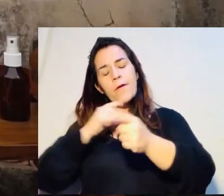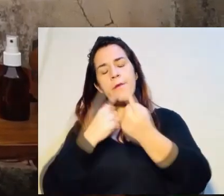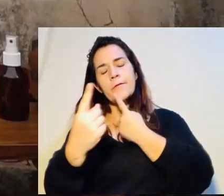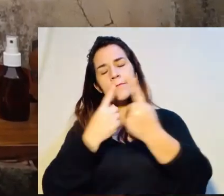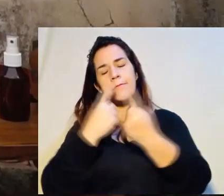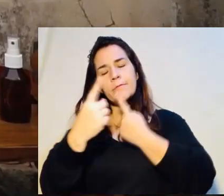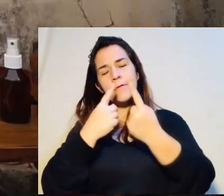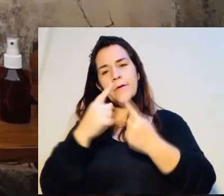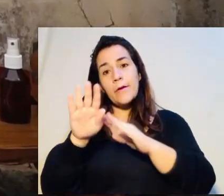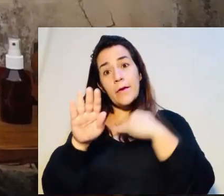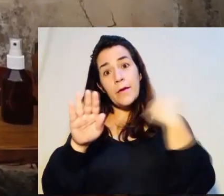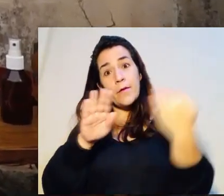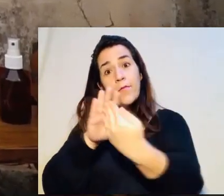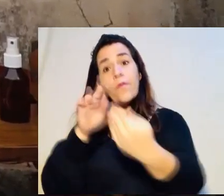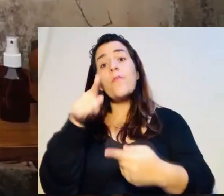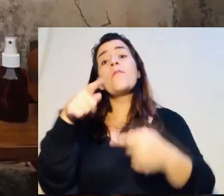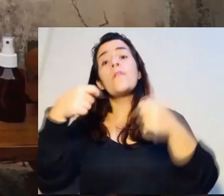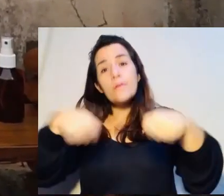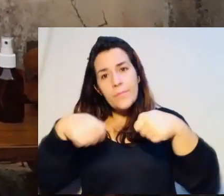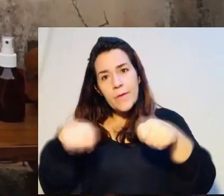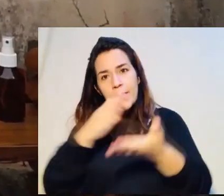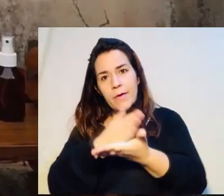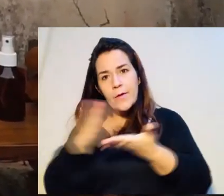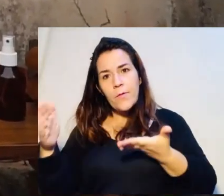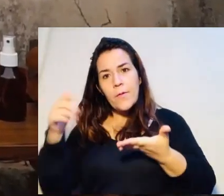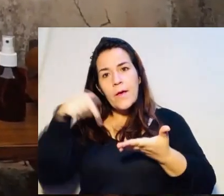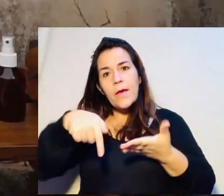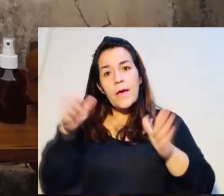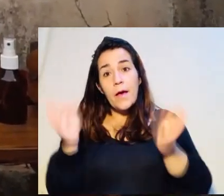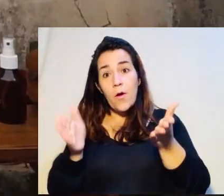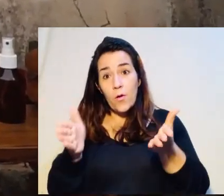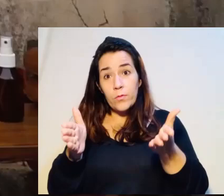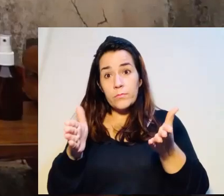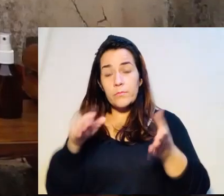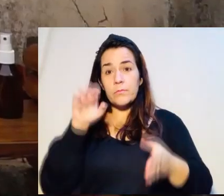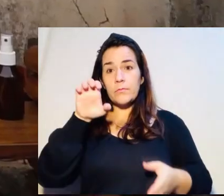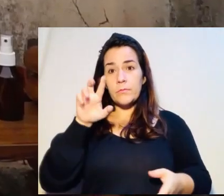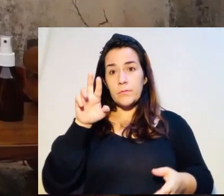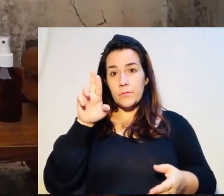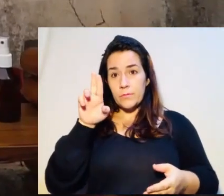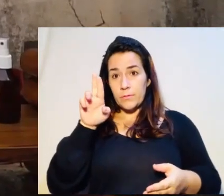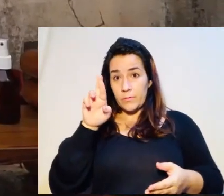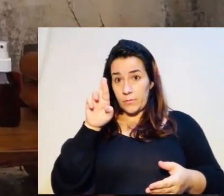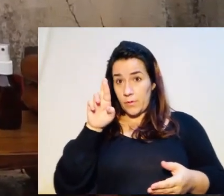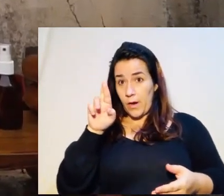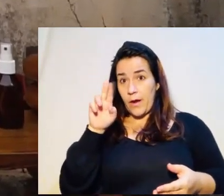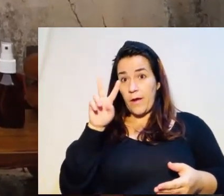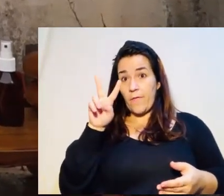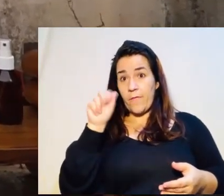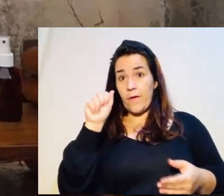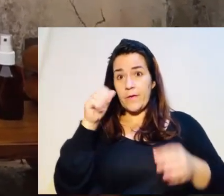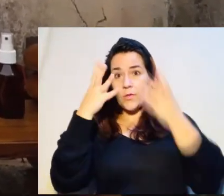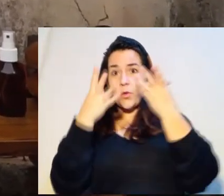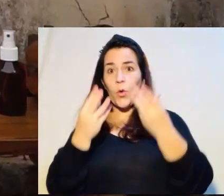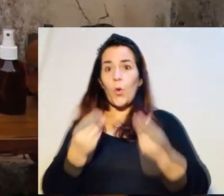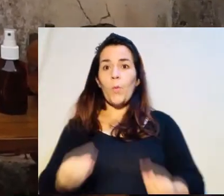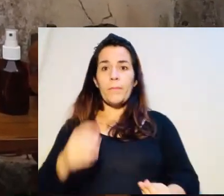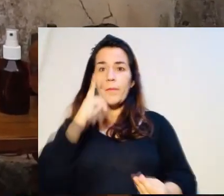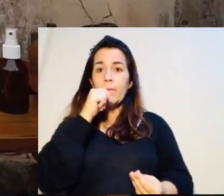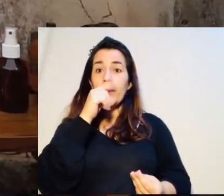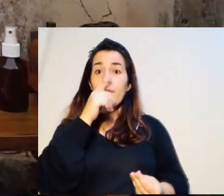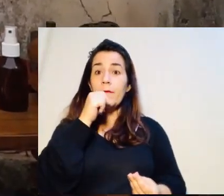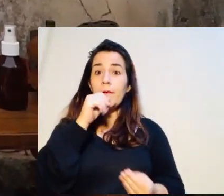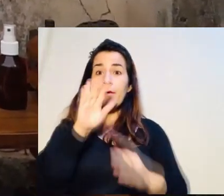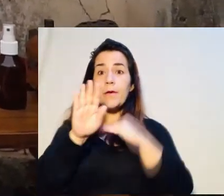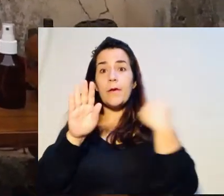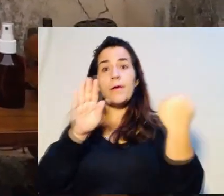a gente vai conversando. O que vocês vão precisar inicialmente? Da erva seca.